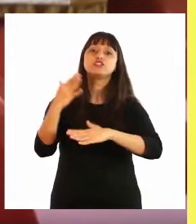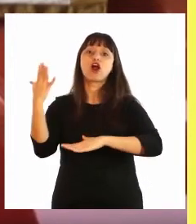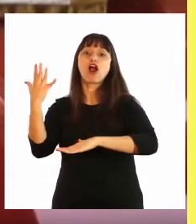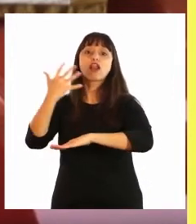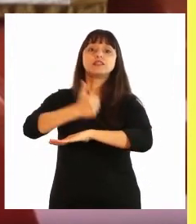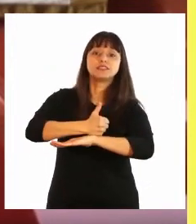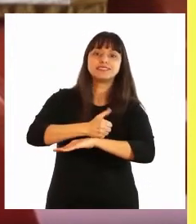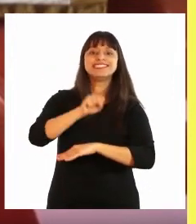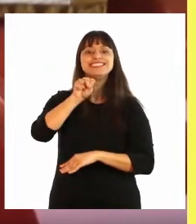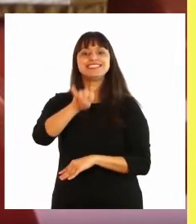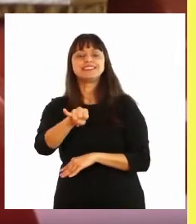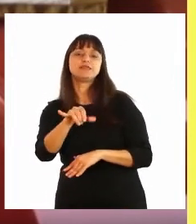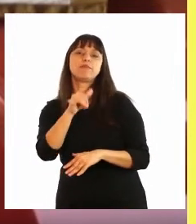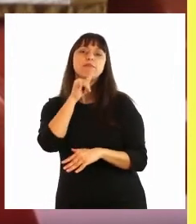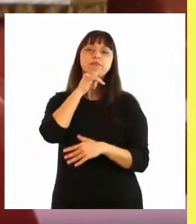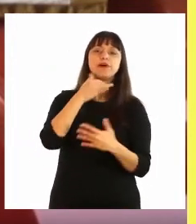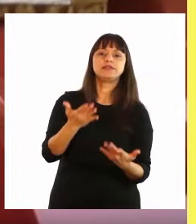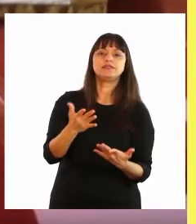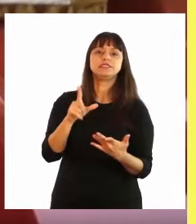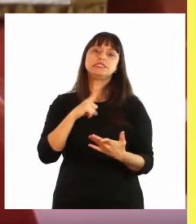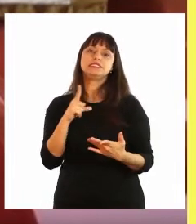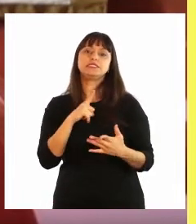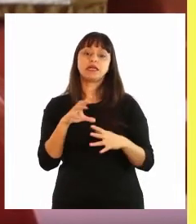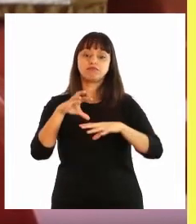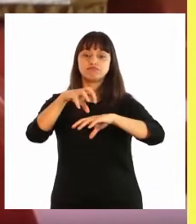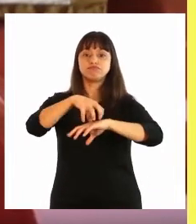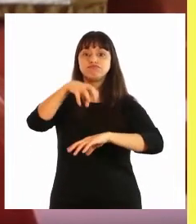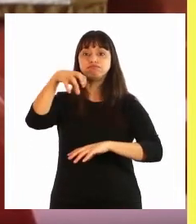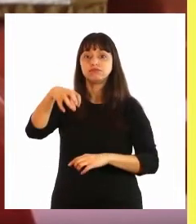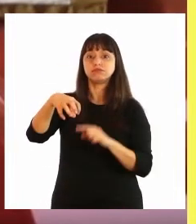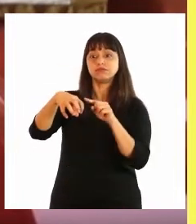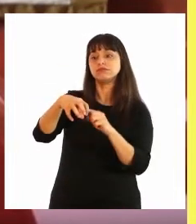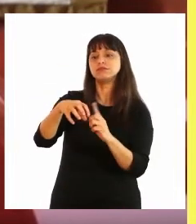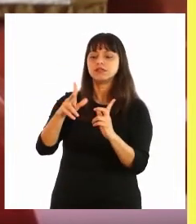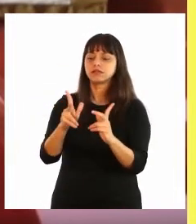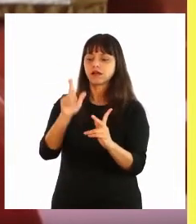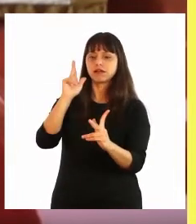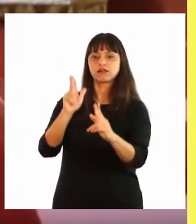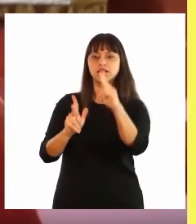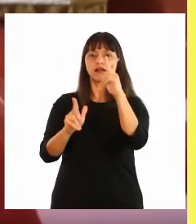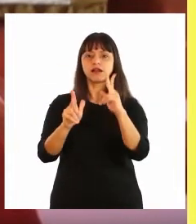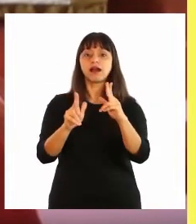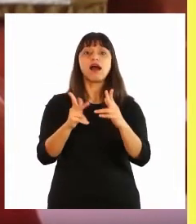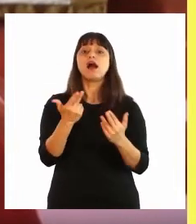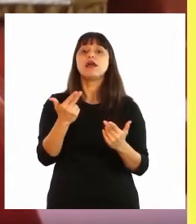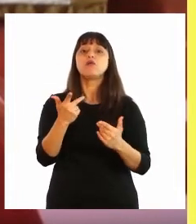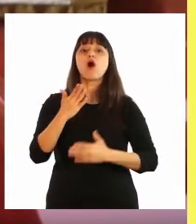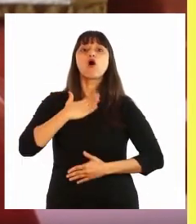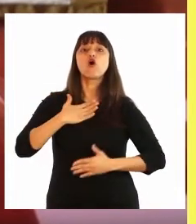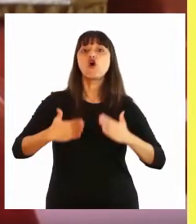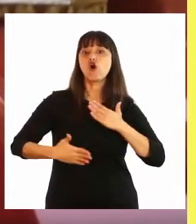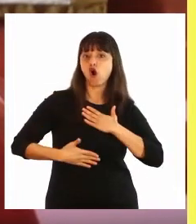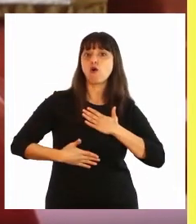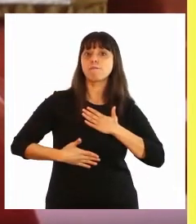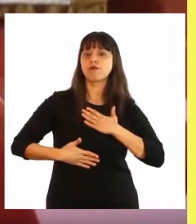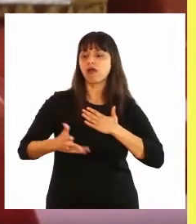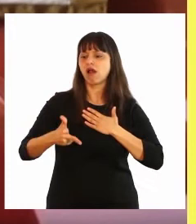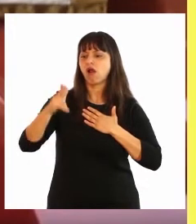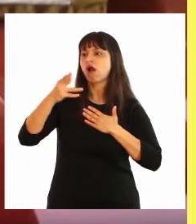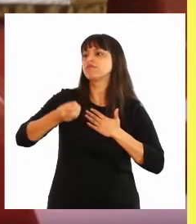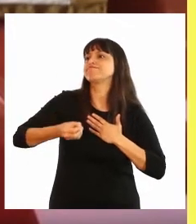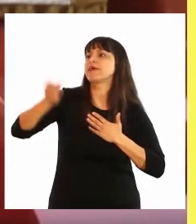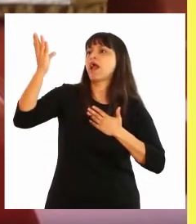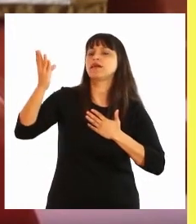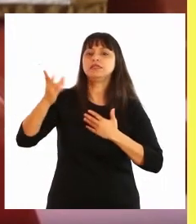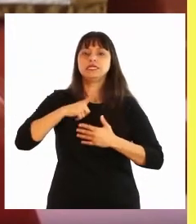se cortam as peças, estão cortando pedaços do corpo dele e enviando para vários